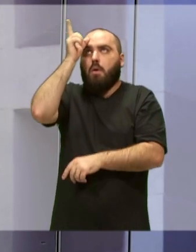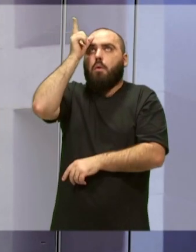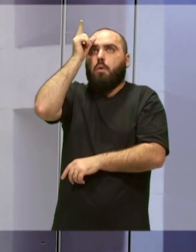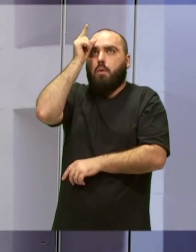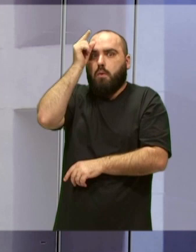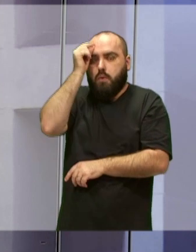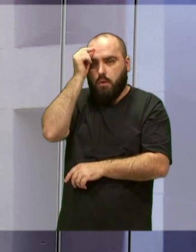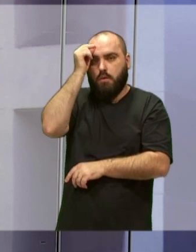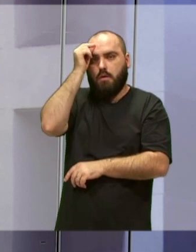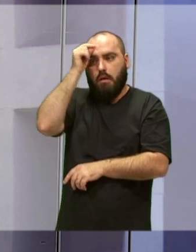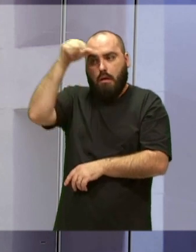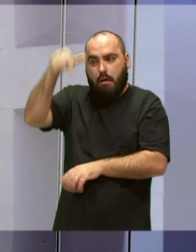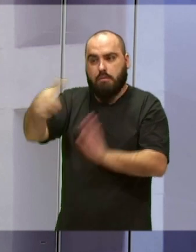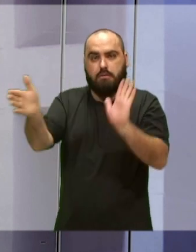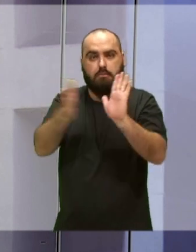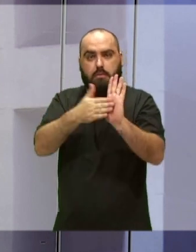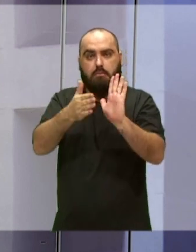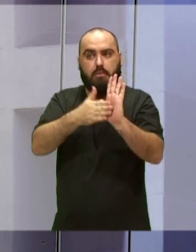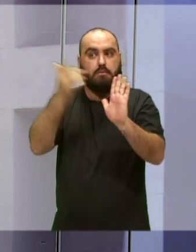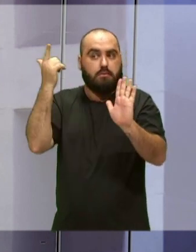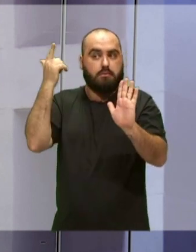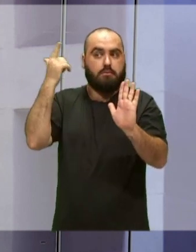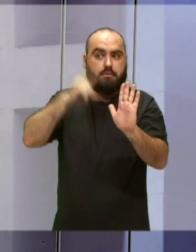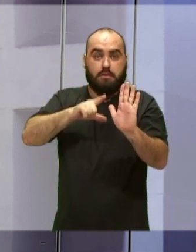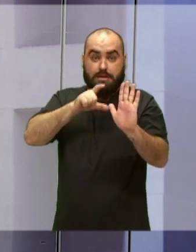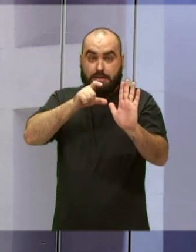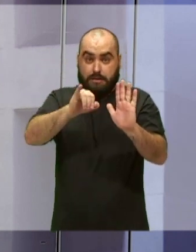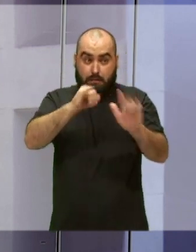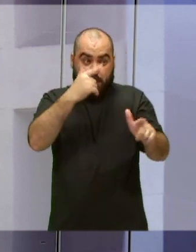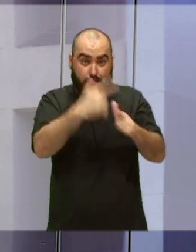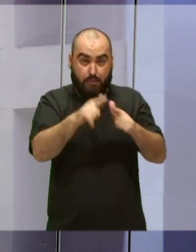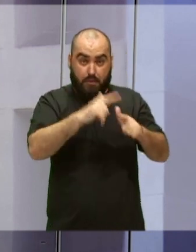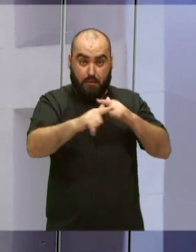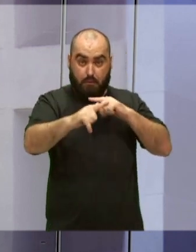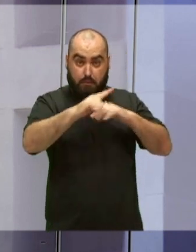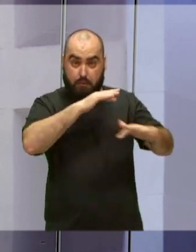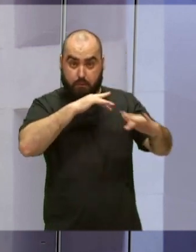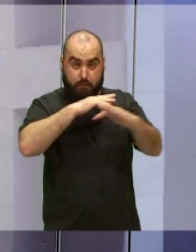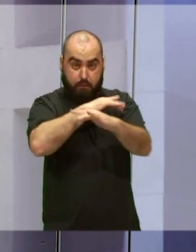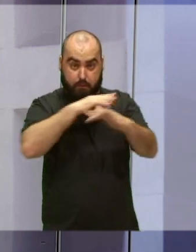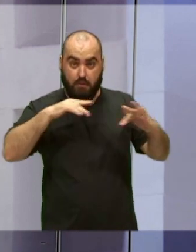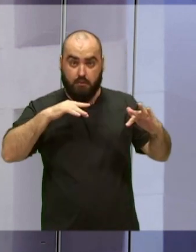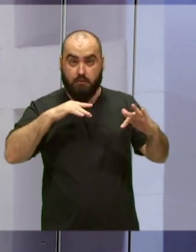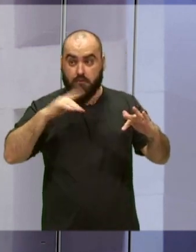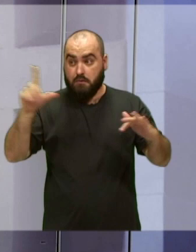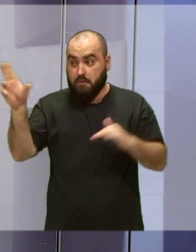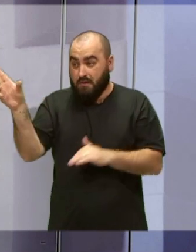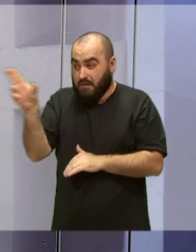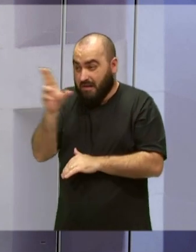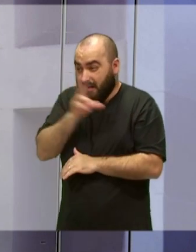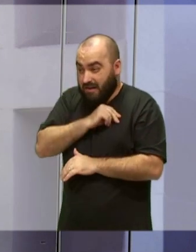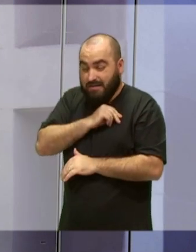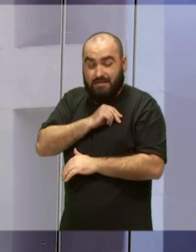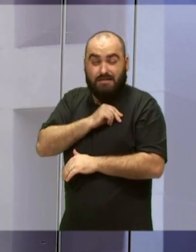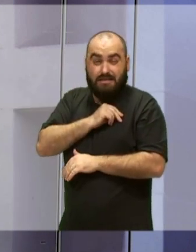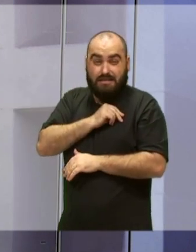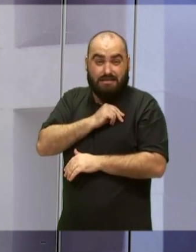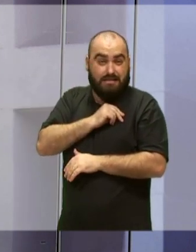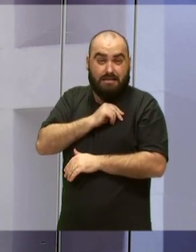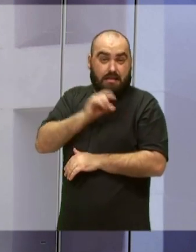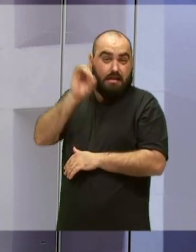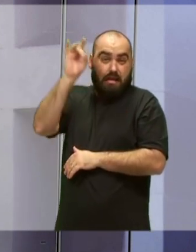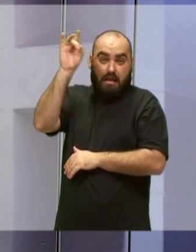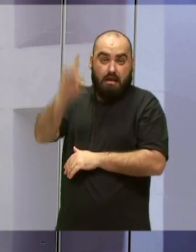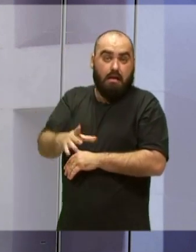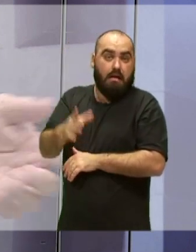proposta hoje porque se nós estamos com problema de mobilidade nesse município ia ser ó 24 horas era caminhão só entrando e saindo